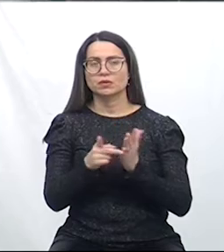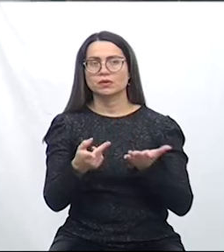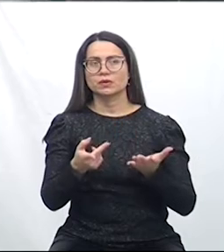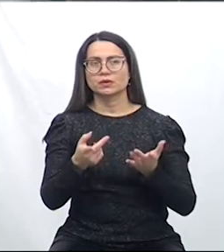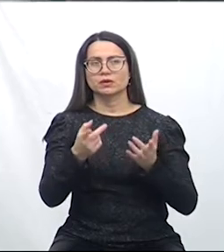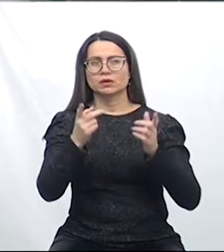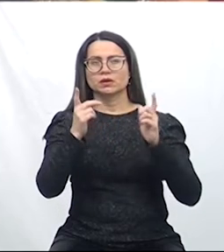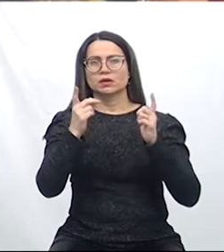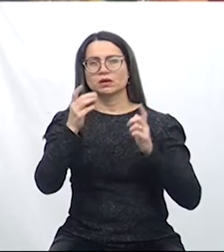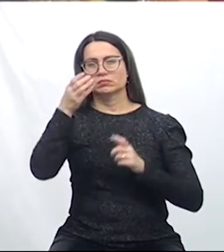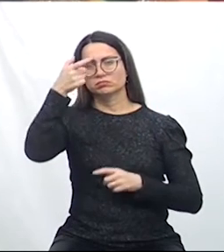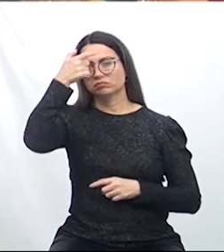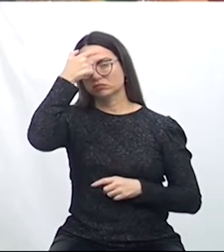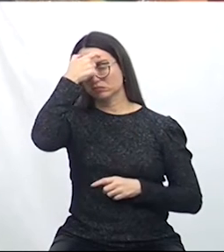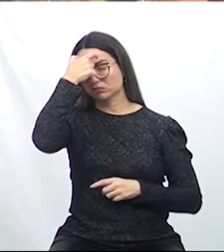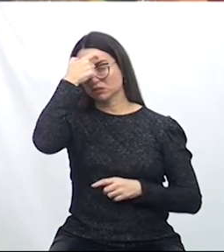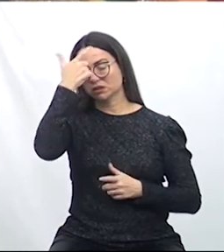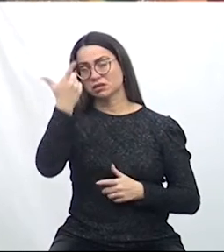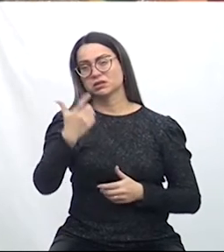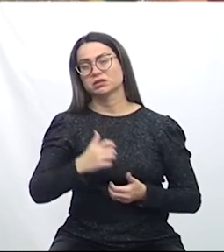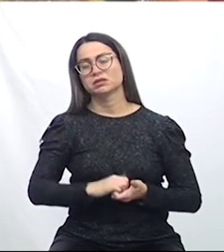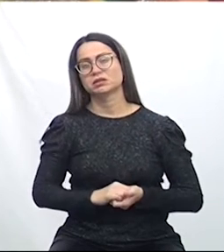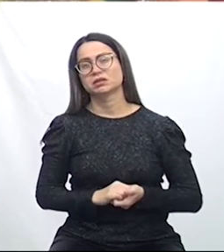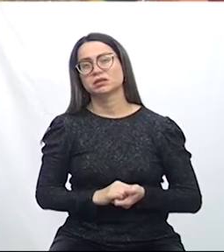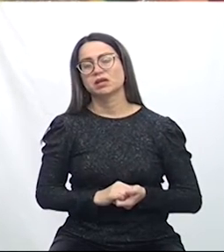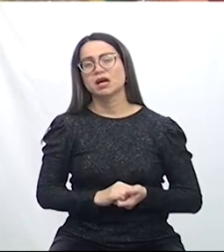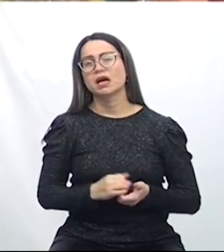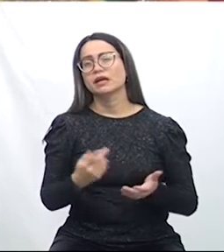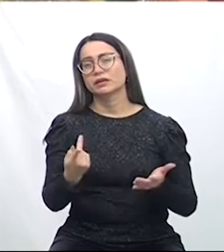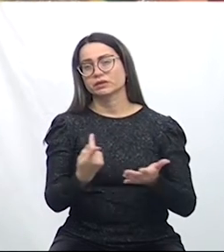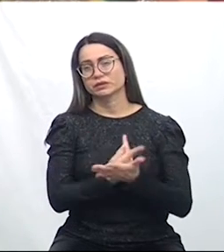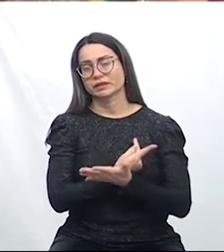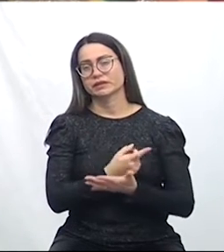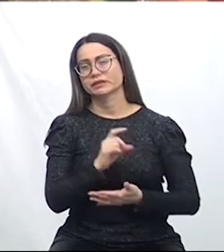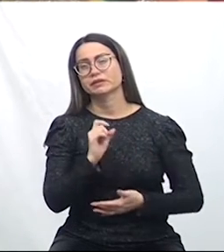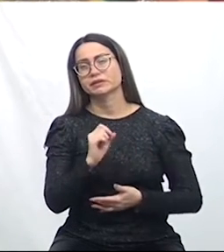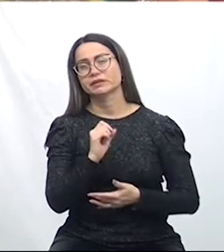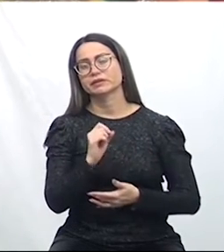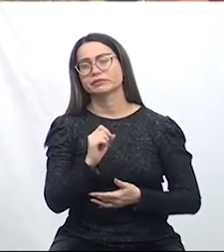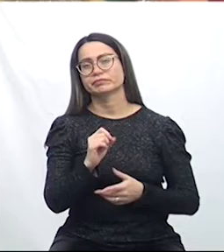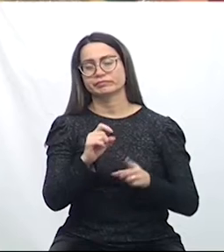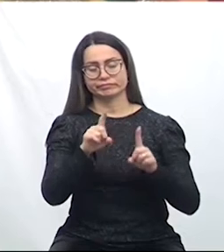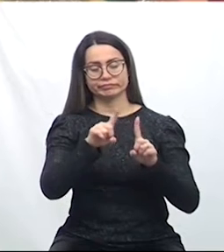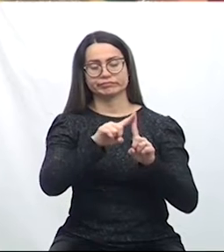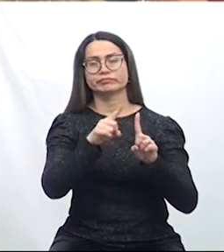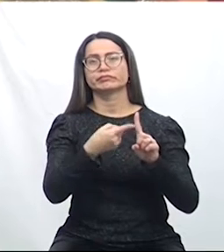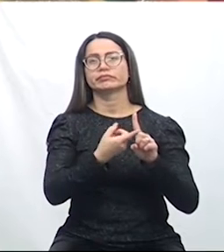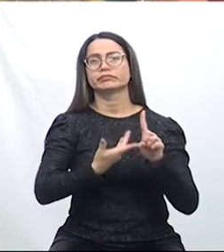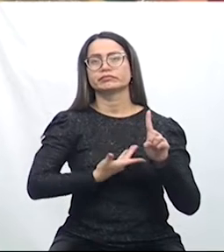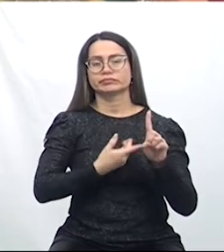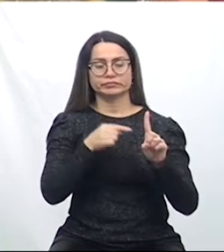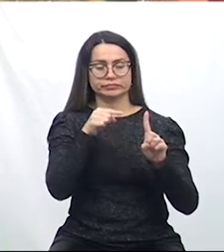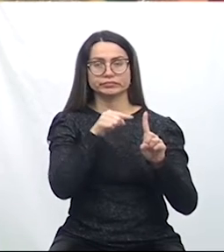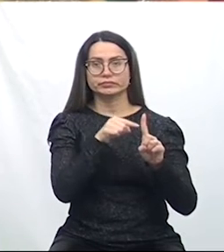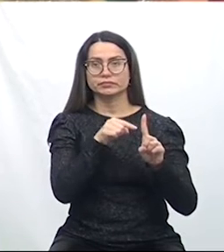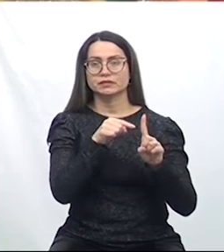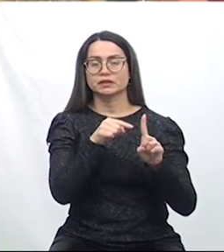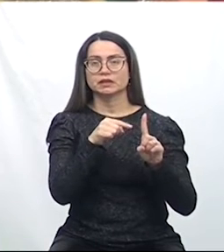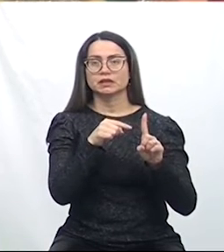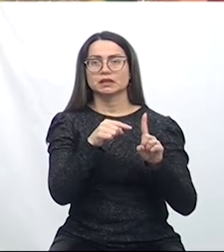naqueles fetos que são expostos ao álcool durante o período da